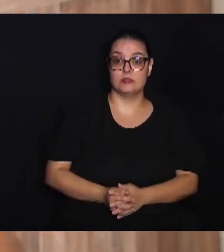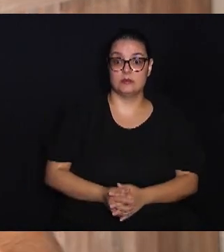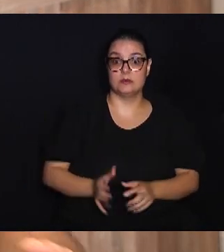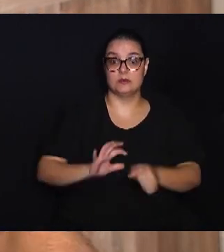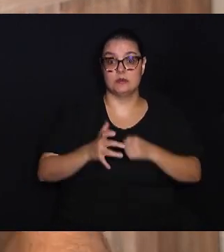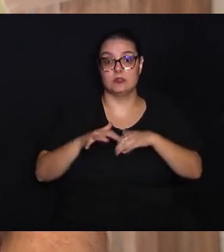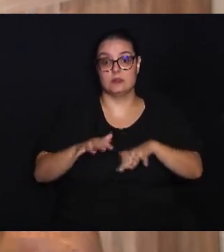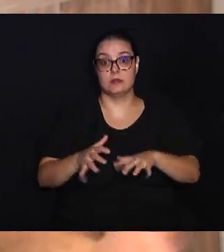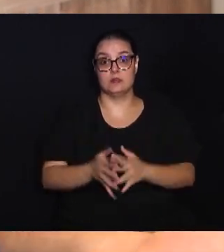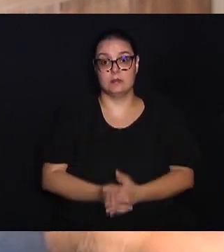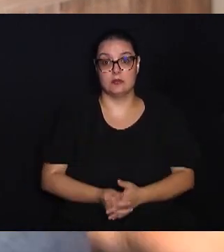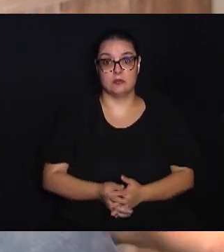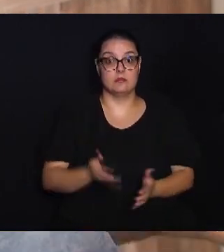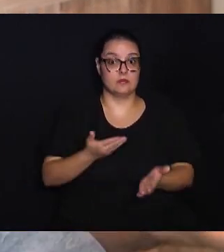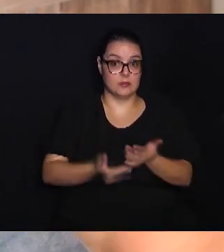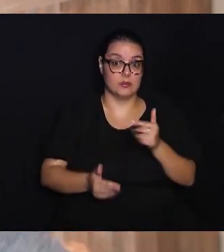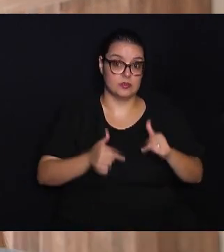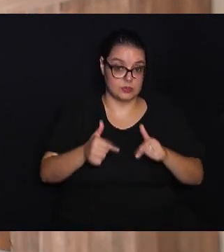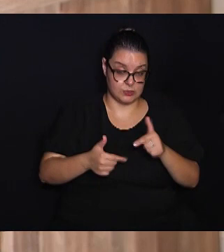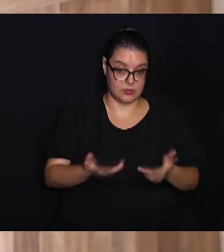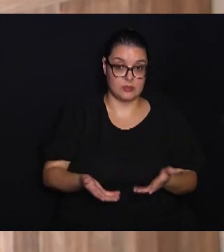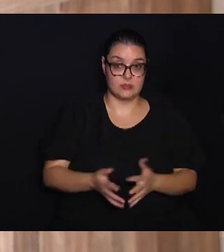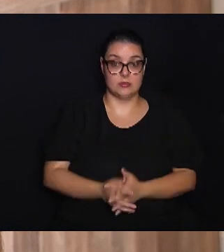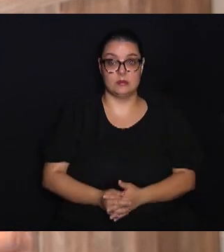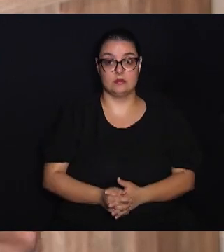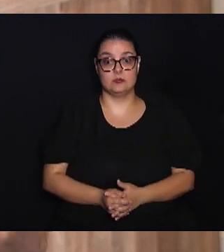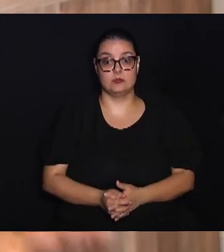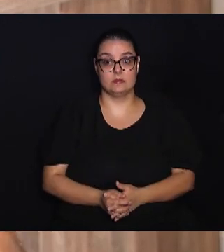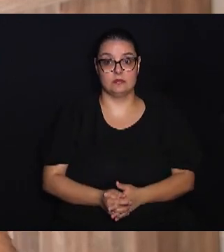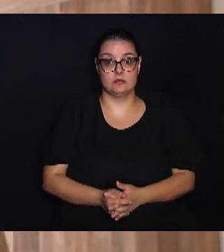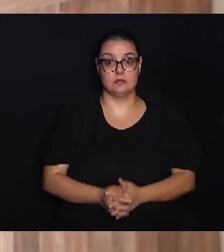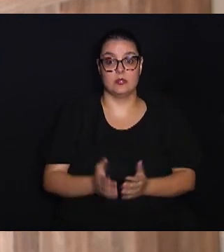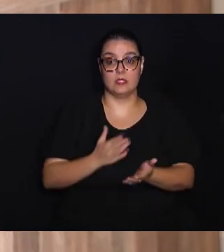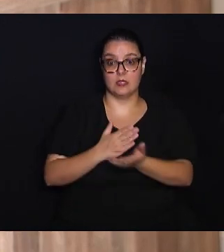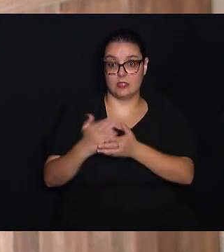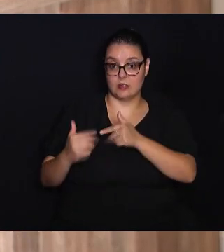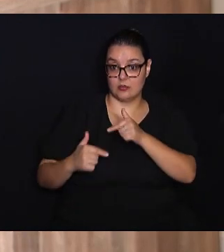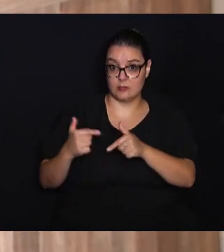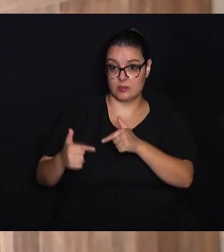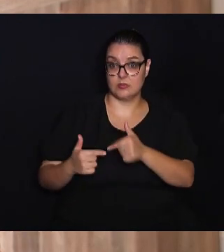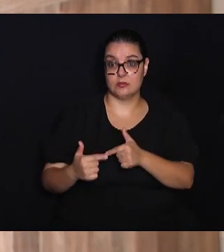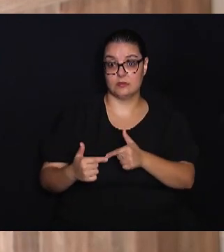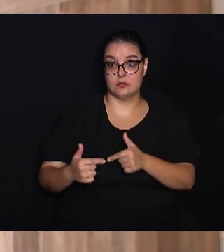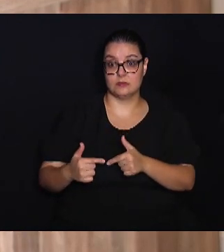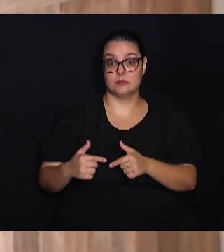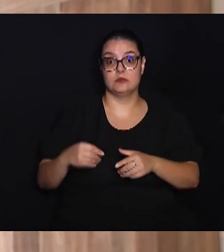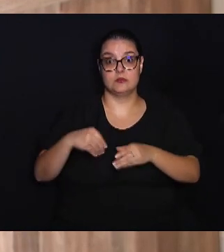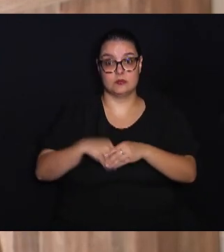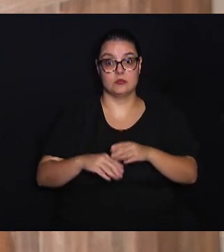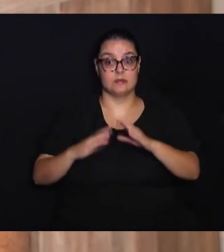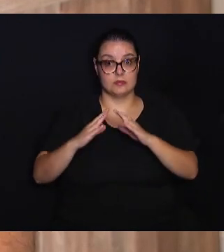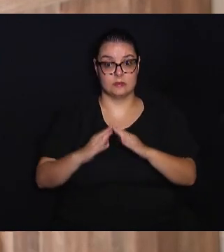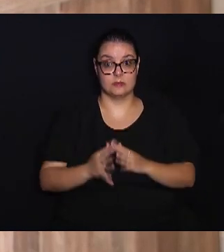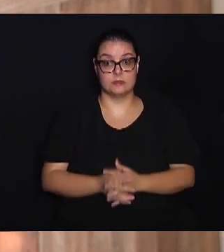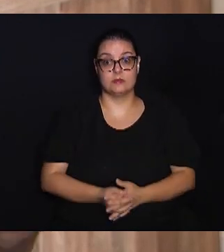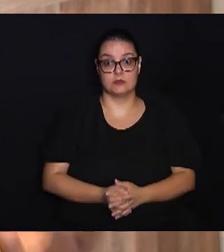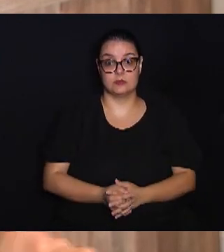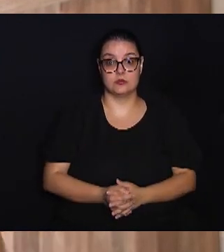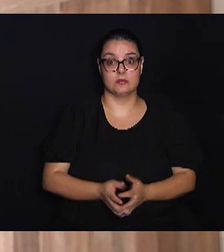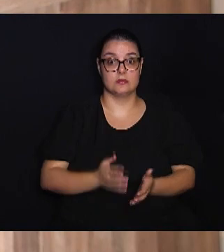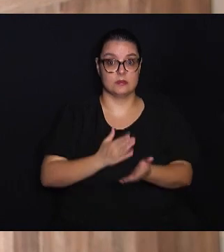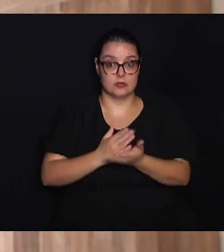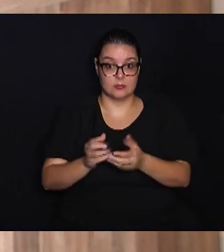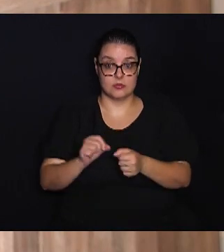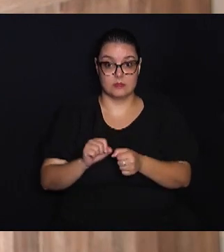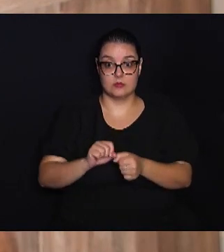pandemia começou perdi o emprego então começou o trabalho de em casa